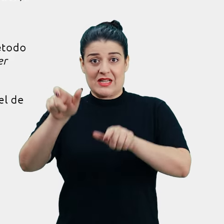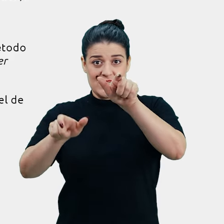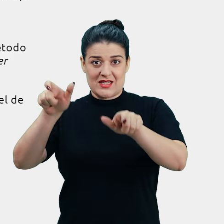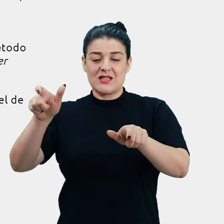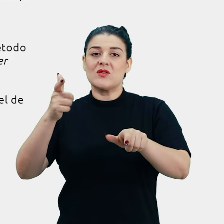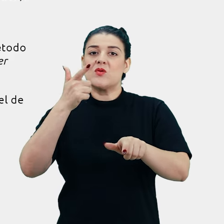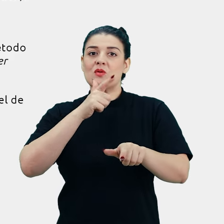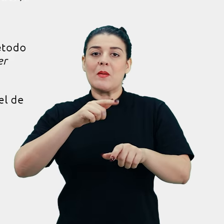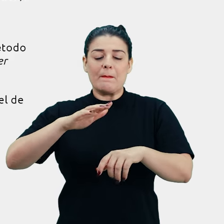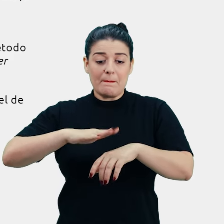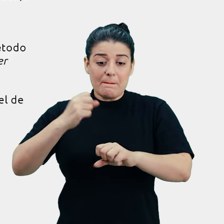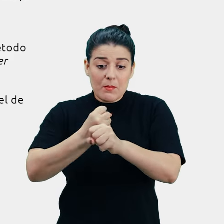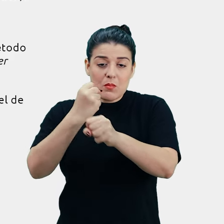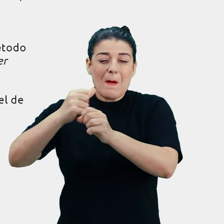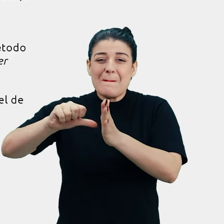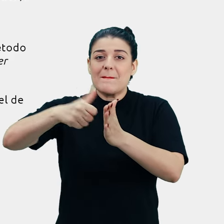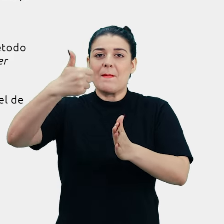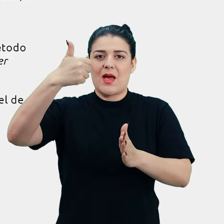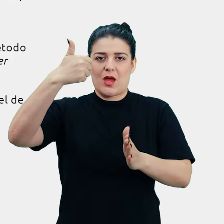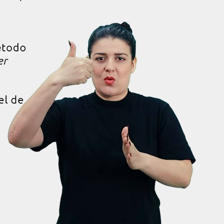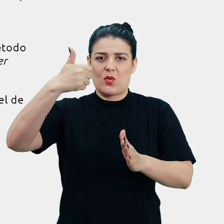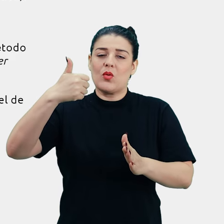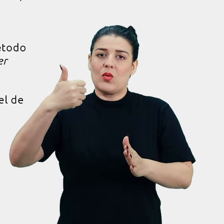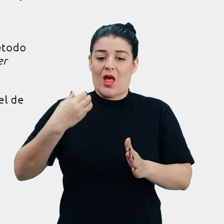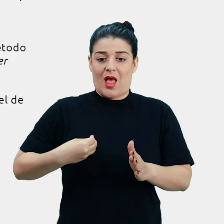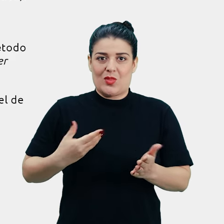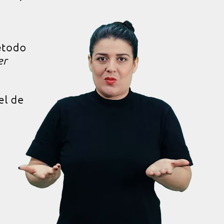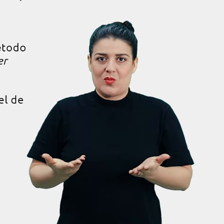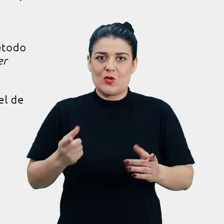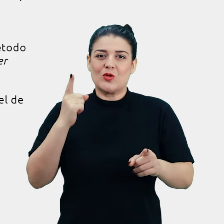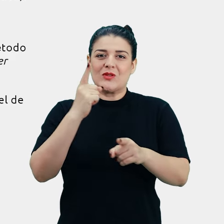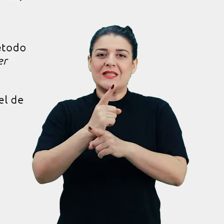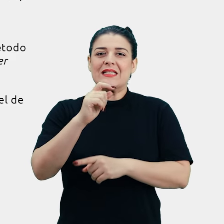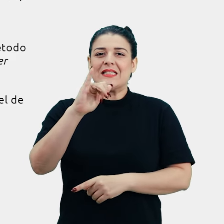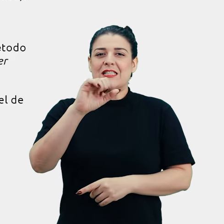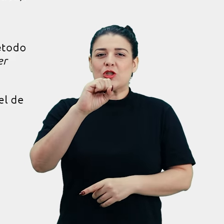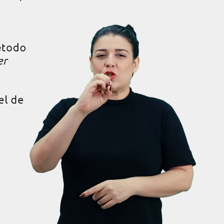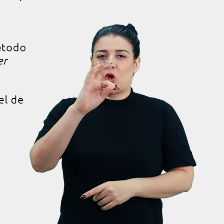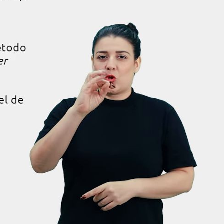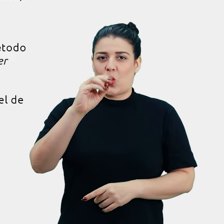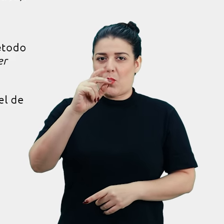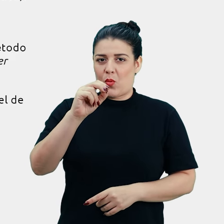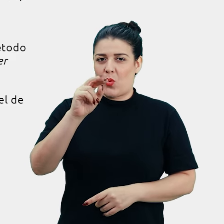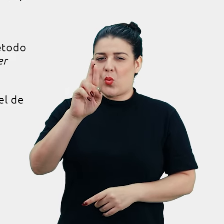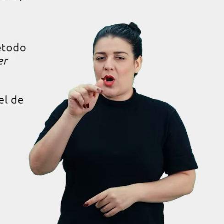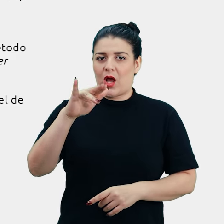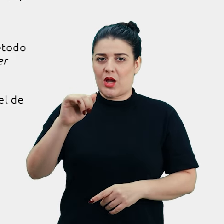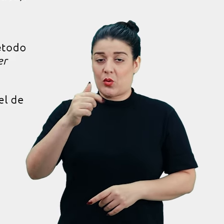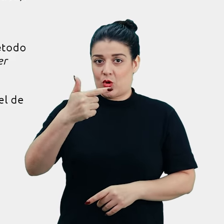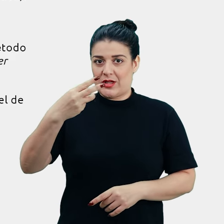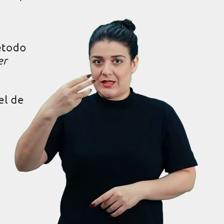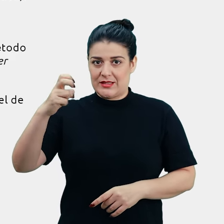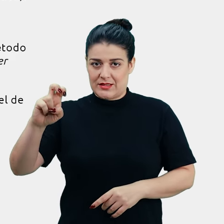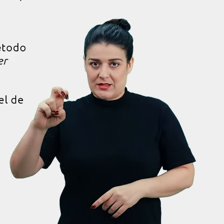ele construiu o primeiro espectrômetro de massas, tá? Moderno, e ele descobriu o isótopo de urânio, 235. E o Aston,